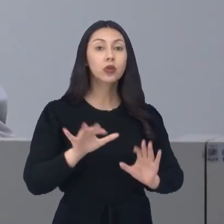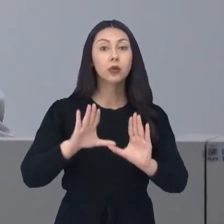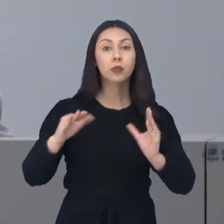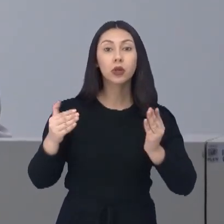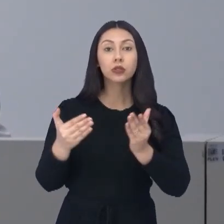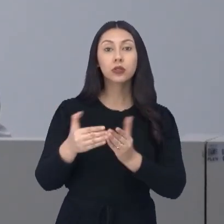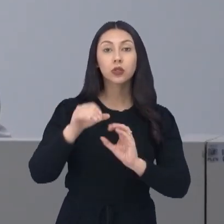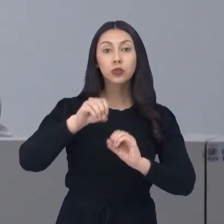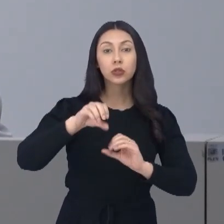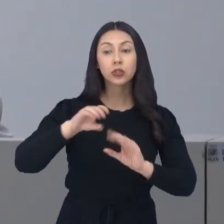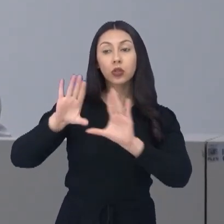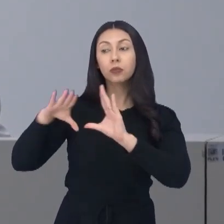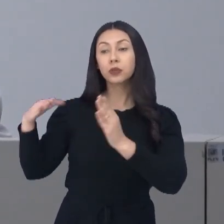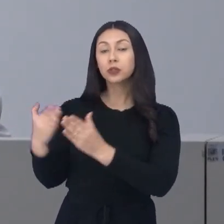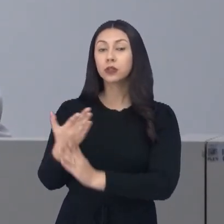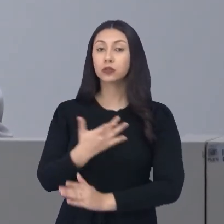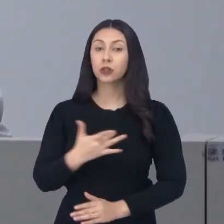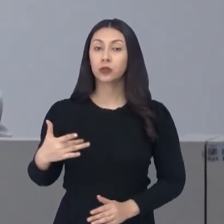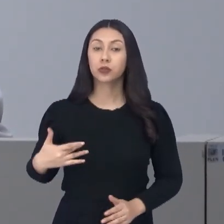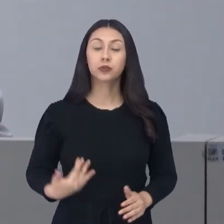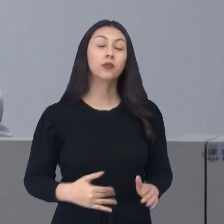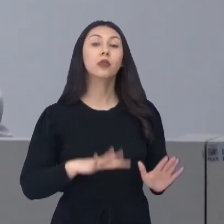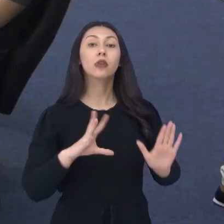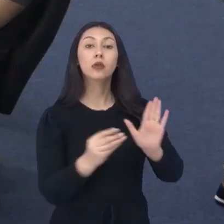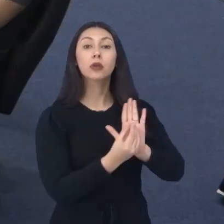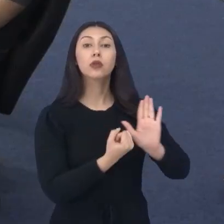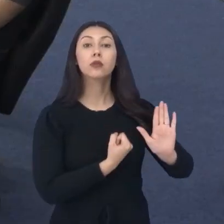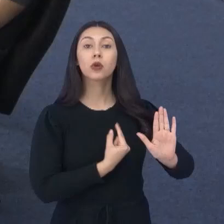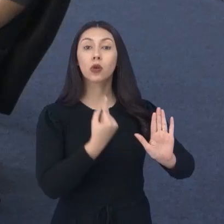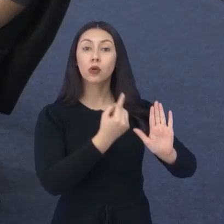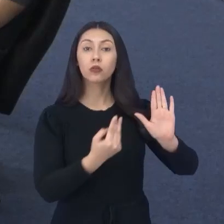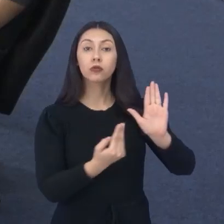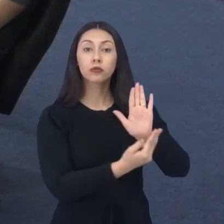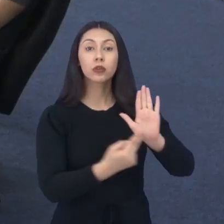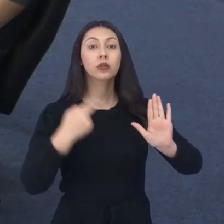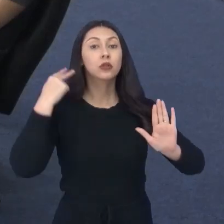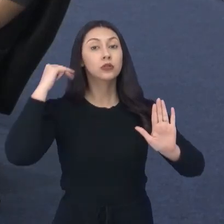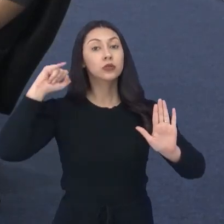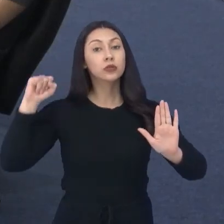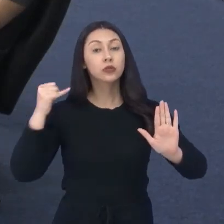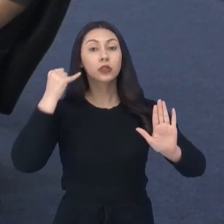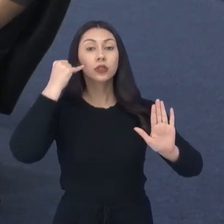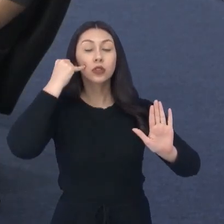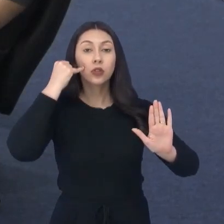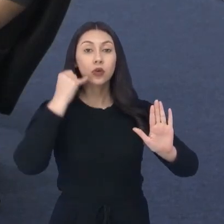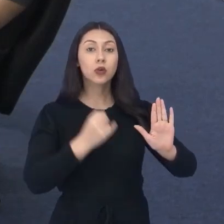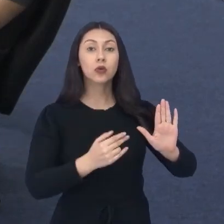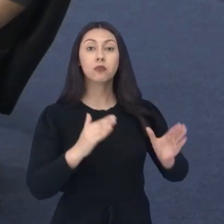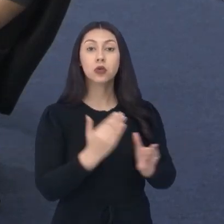Saúde. Emenda número 1, de autoria do vereador Juvenil Silvério, ao processo número